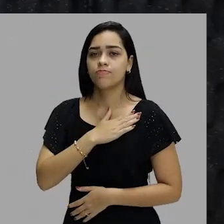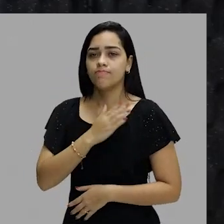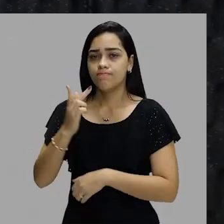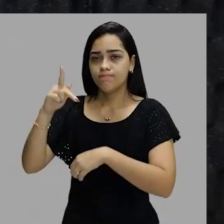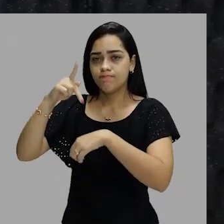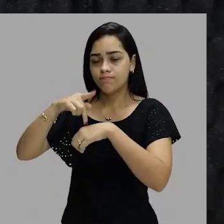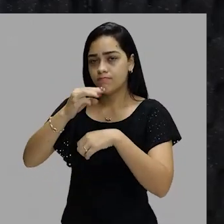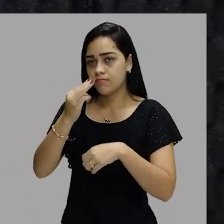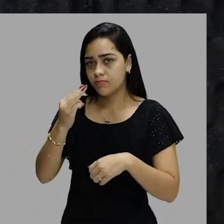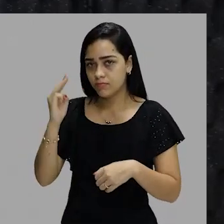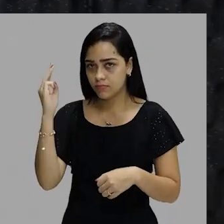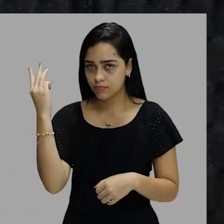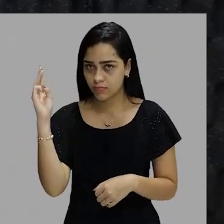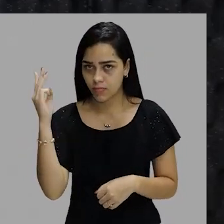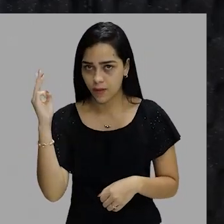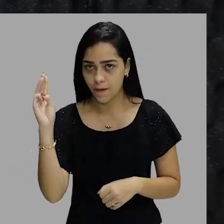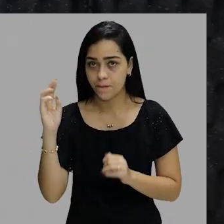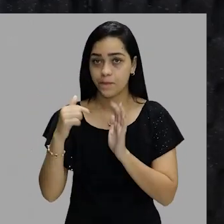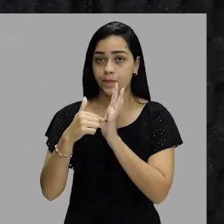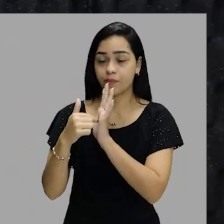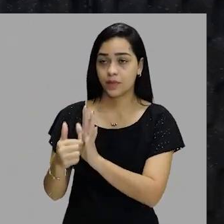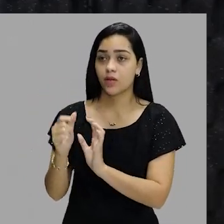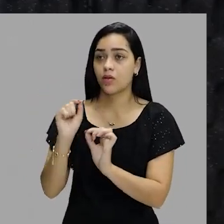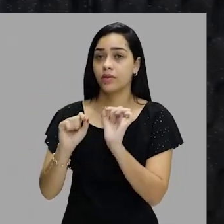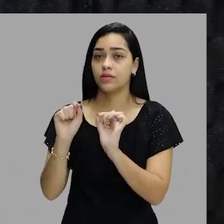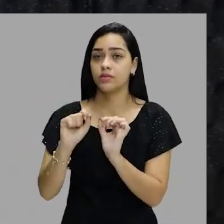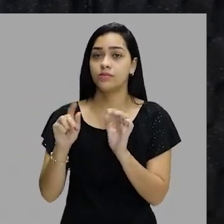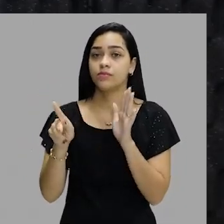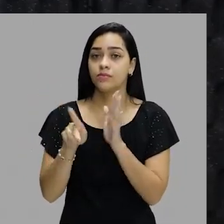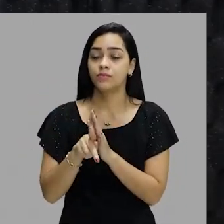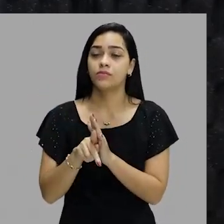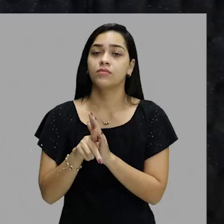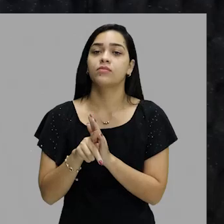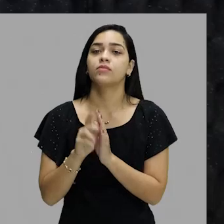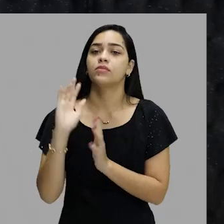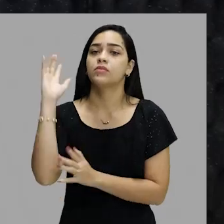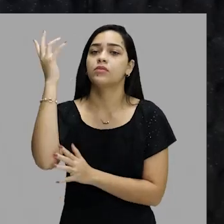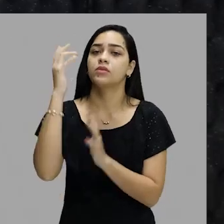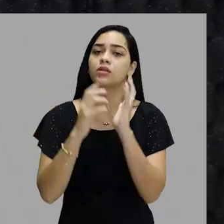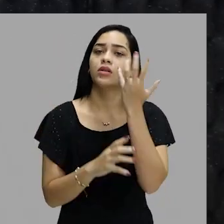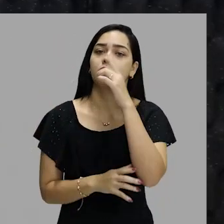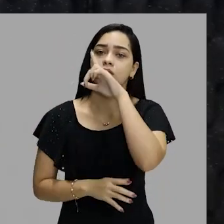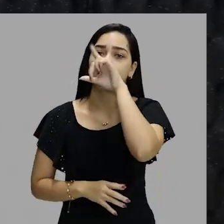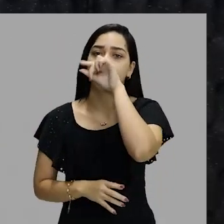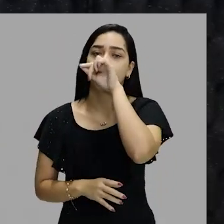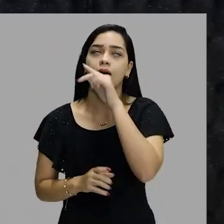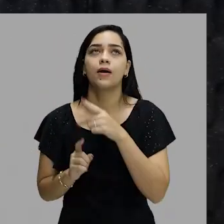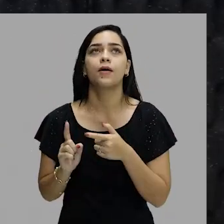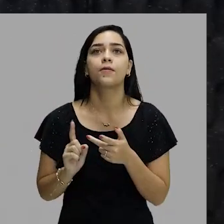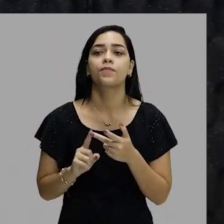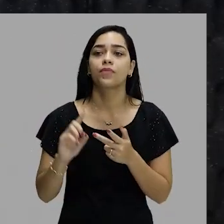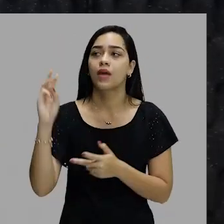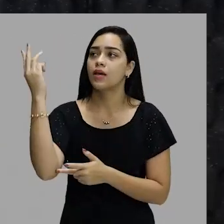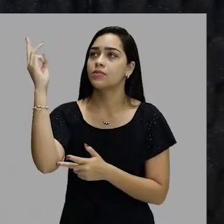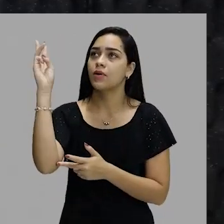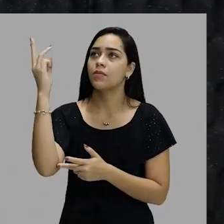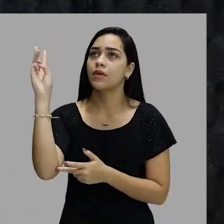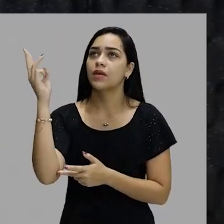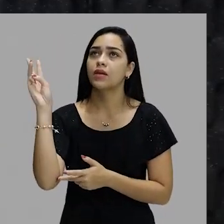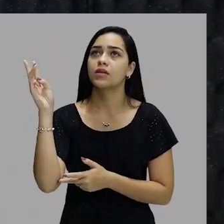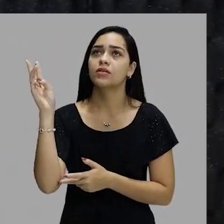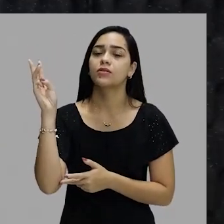é, é, evidenciando os elementos da natureza. O sabiá, as